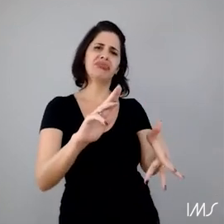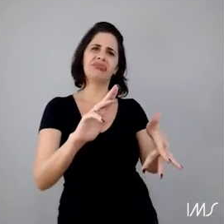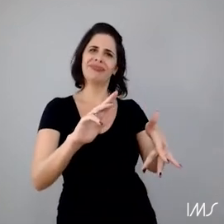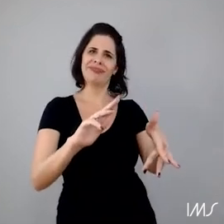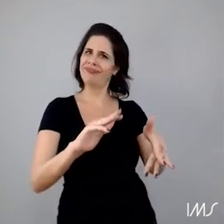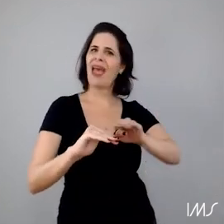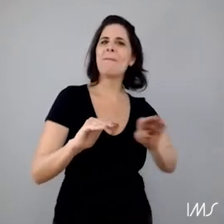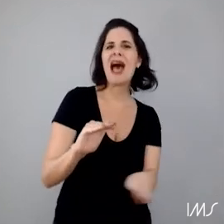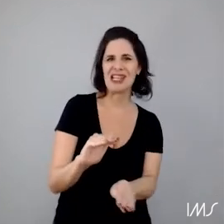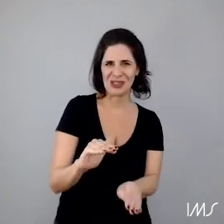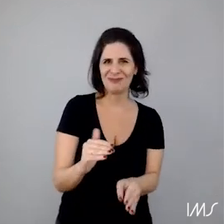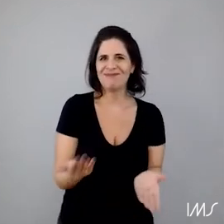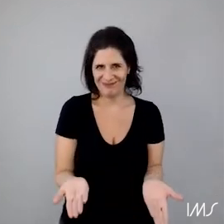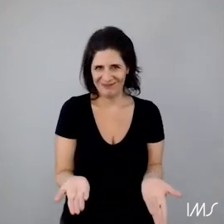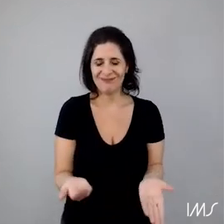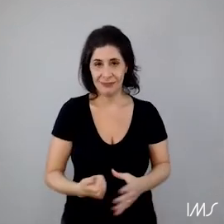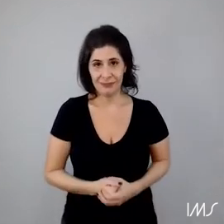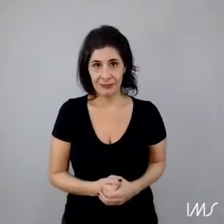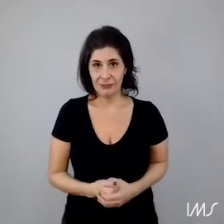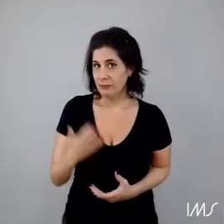nível como no nível da